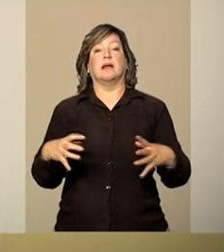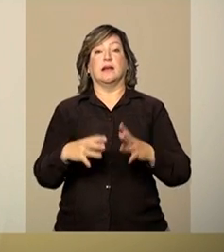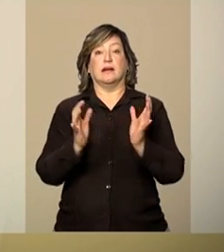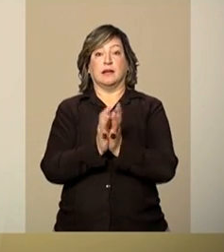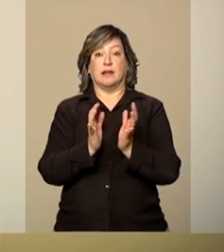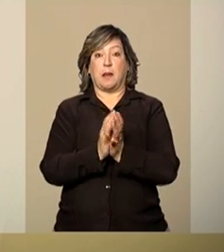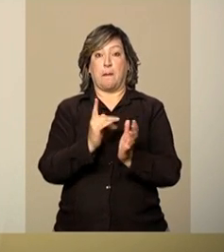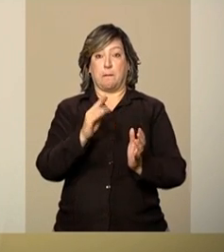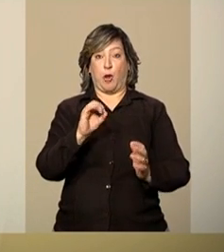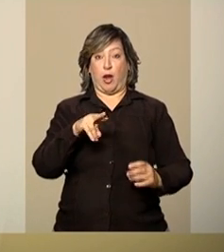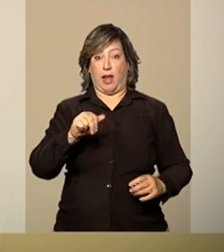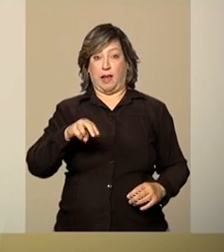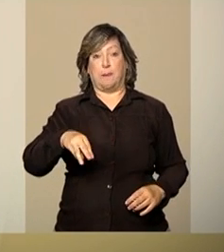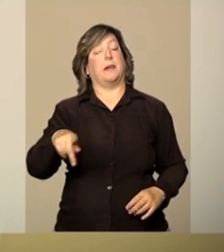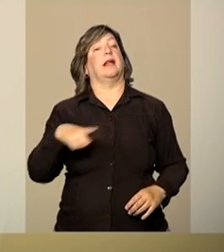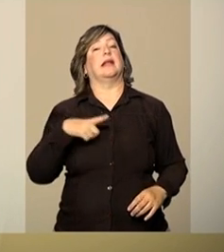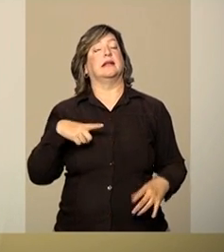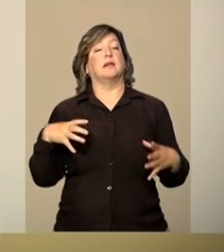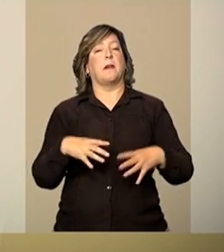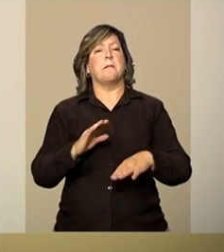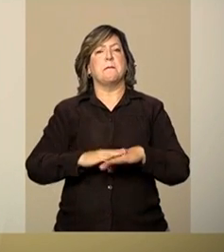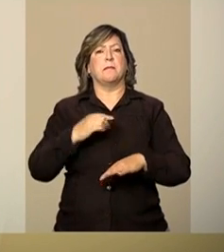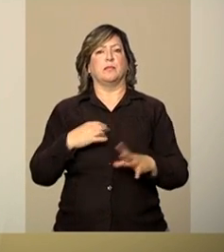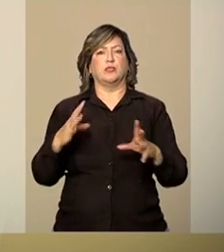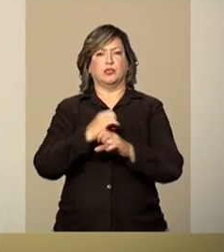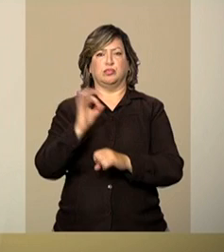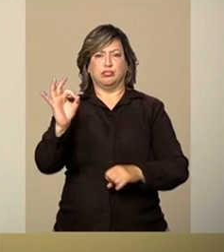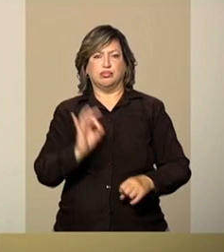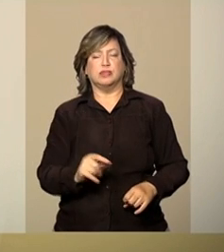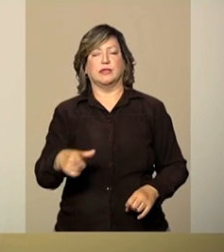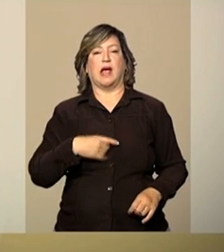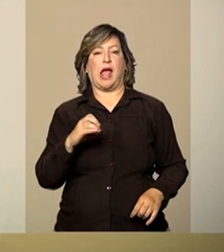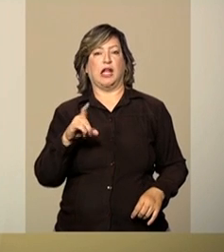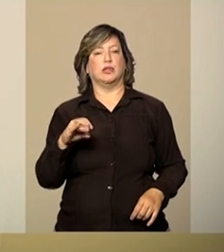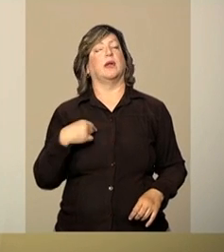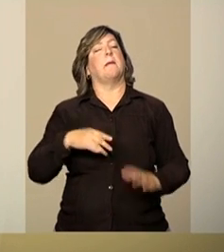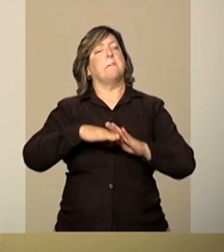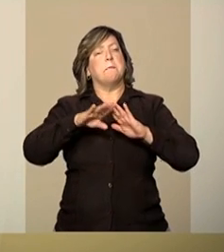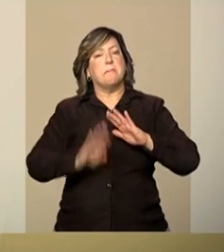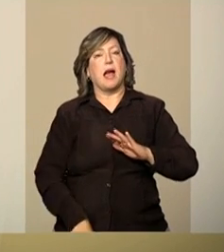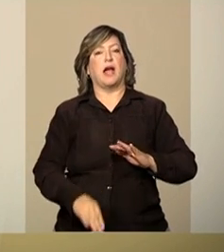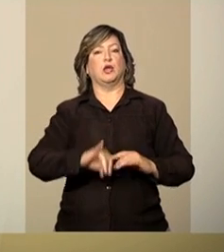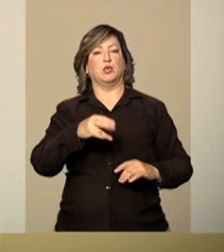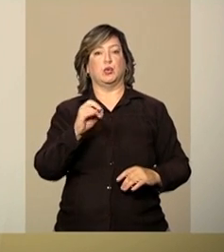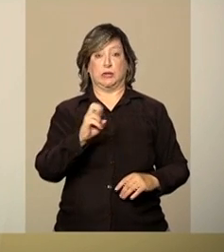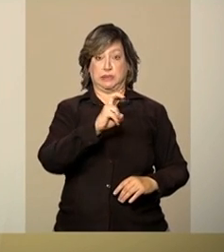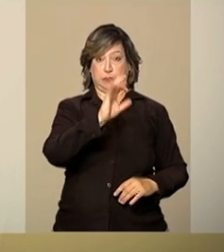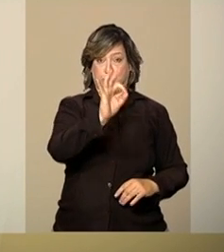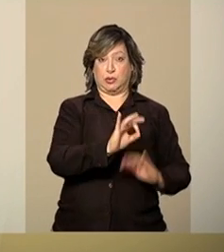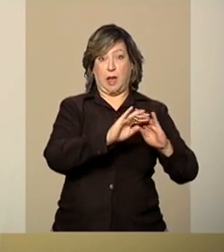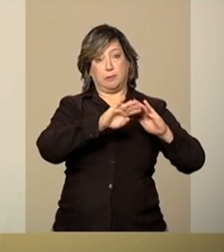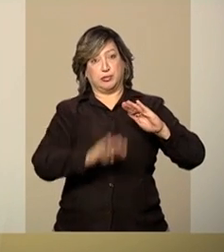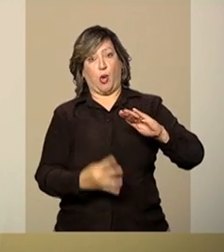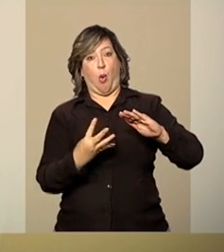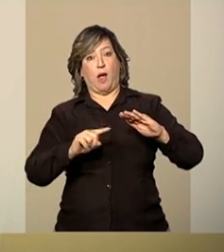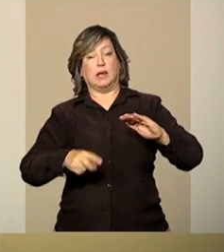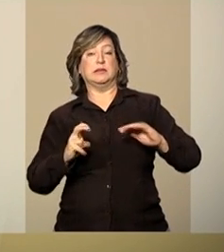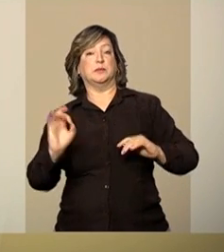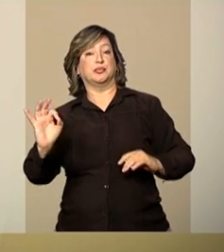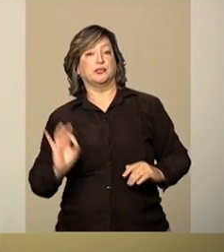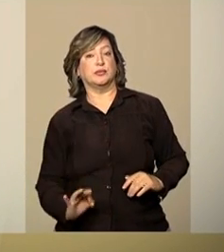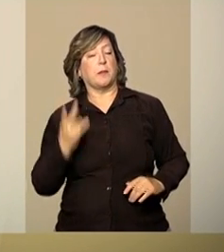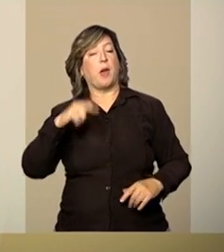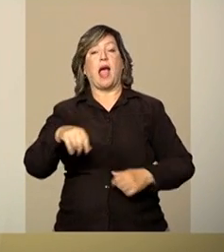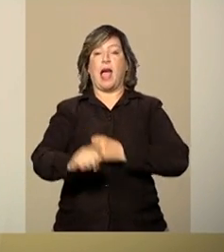1 bilhões de reais de crédito com juros reduzidos baixamos os juros de 5% para 4,5 ao